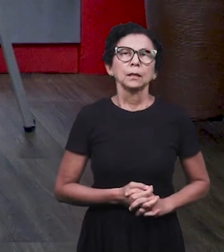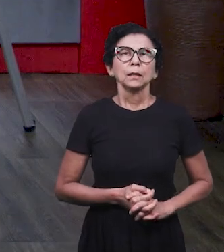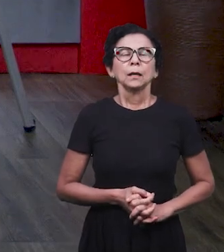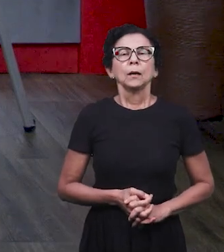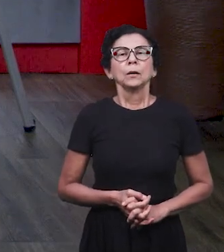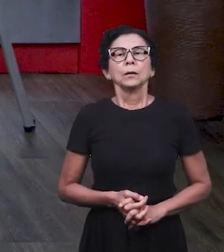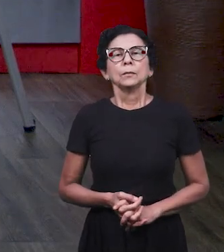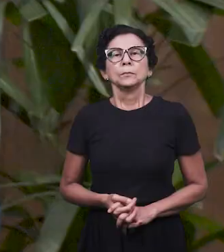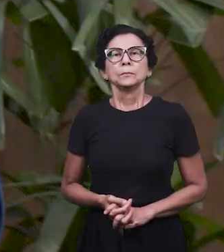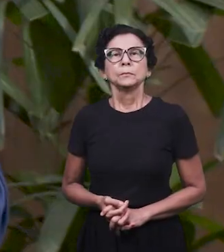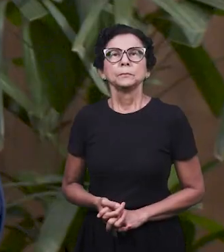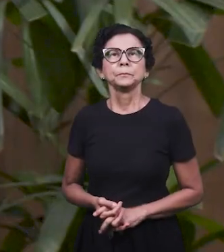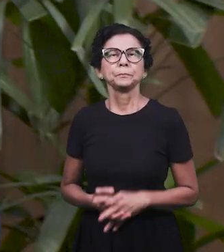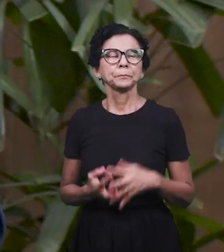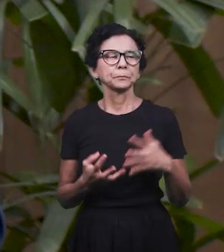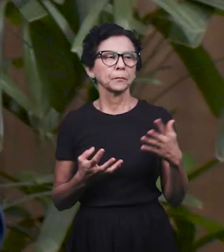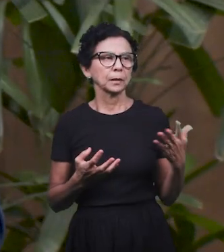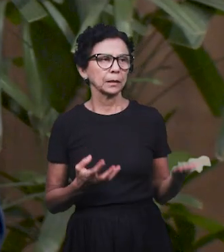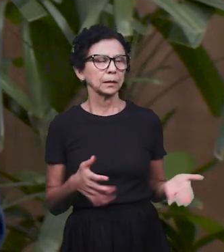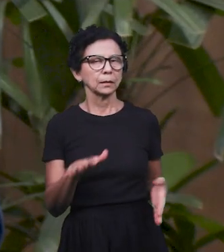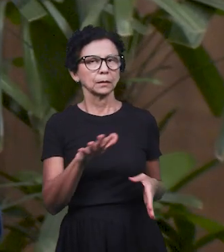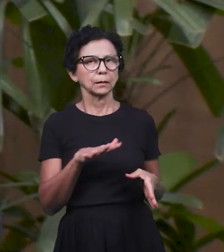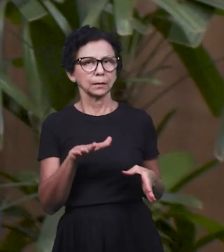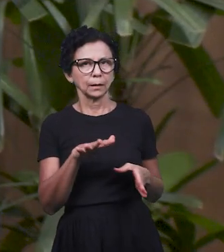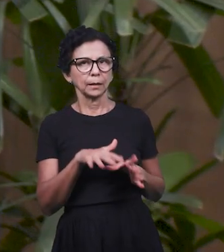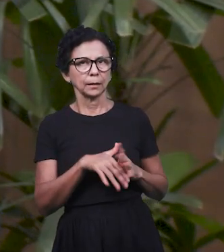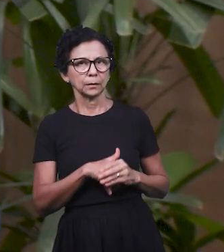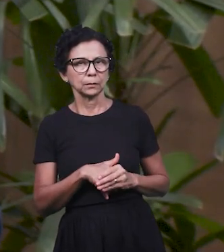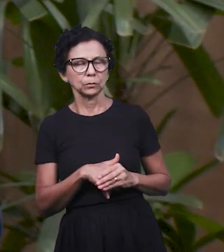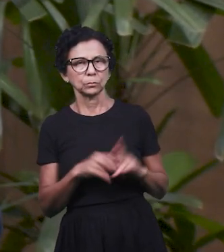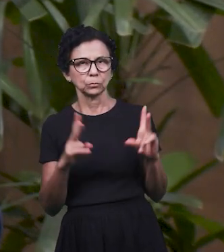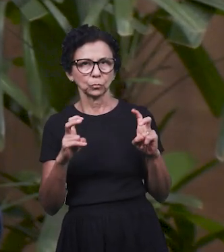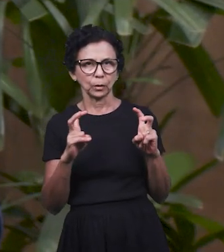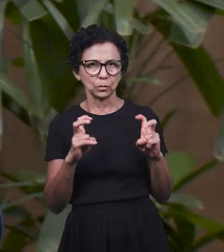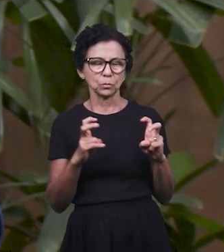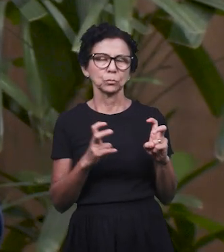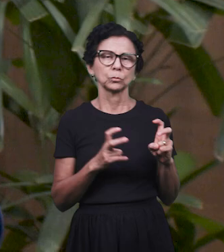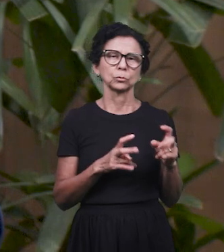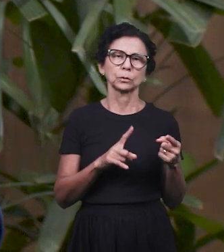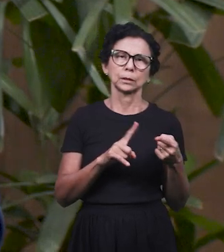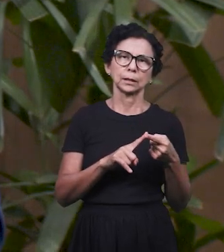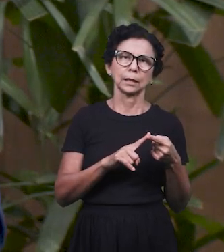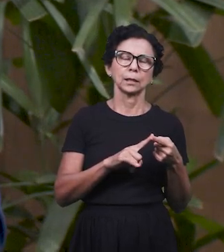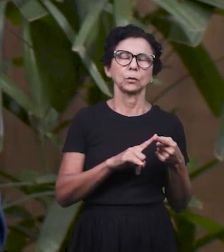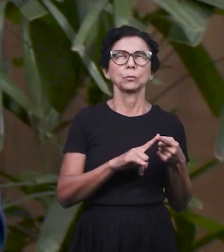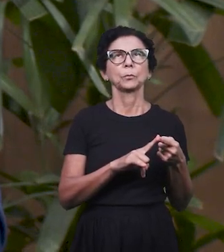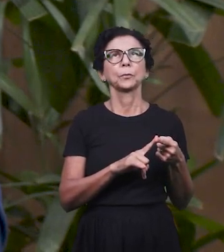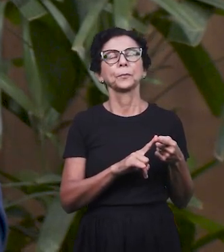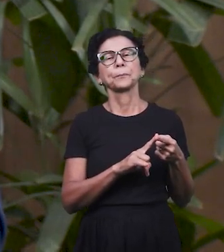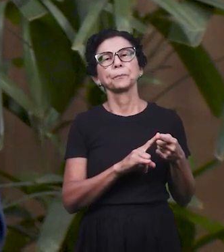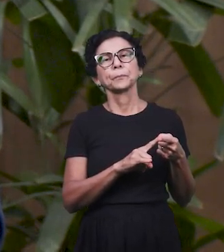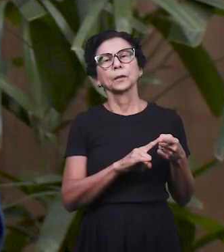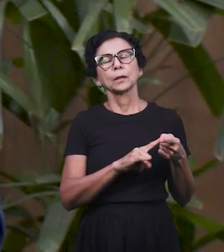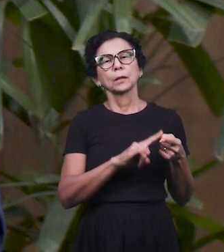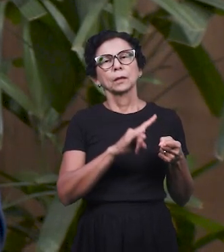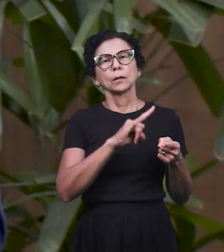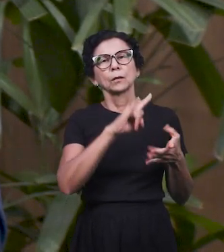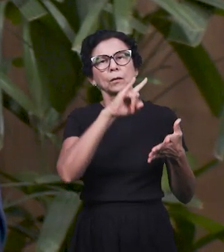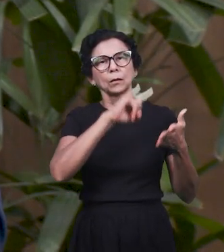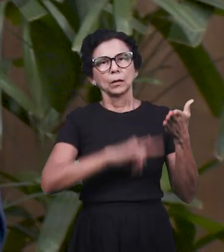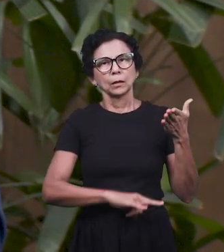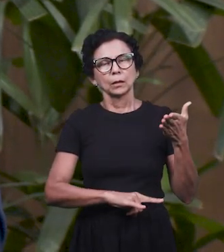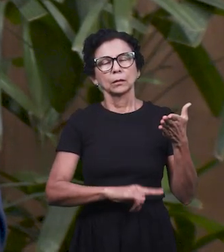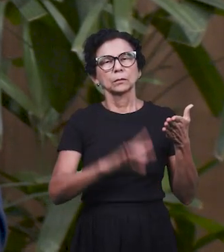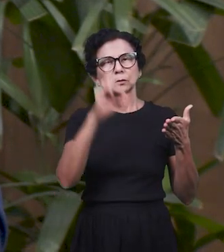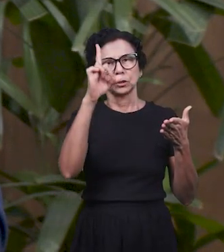Maurício, nesse âmbito das sucessões, tanto o inventário que nós falamos, também o testamento, mas mais especificamente